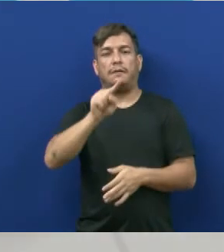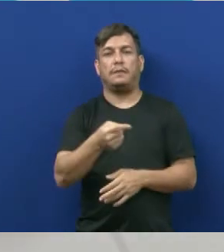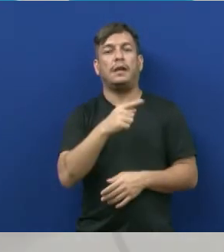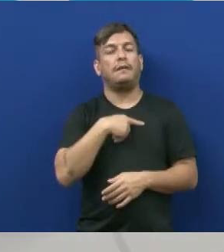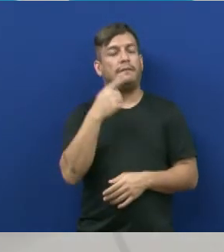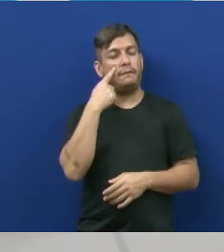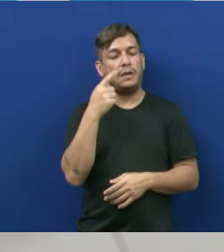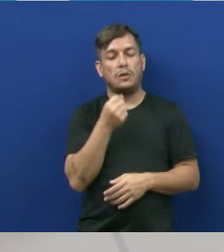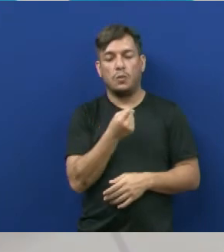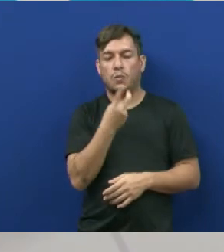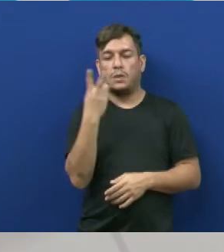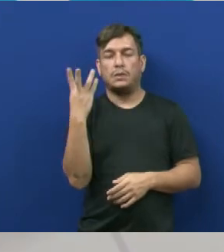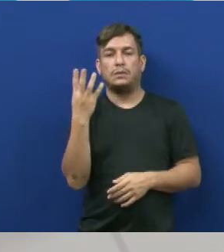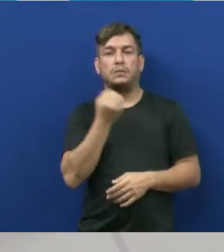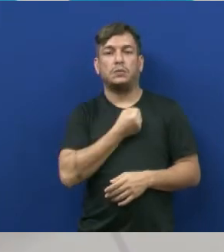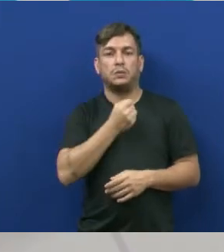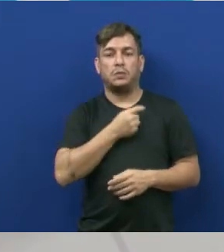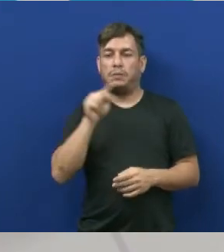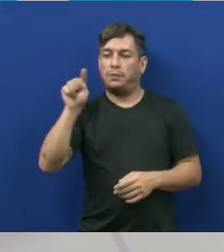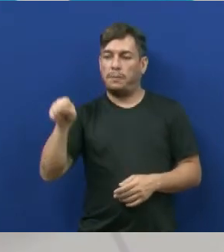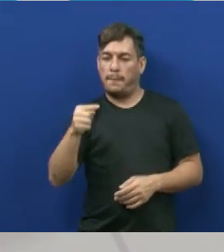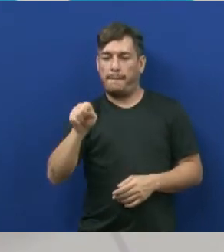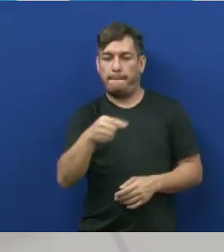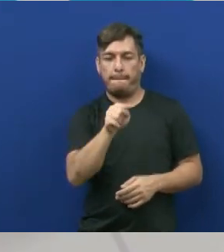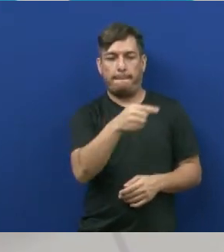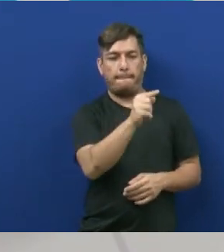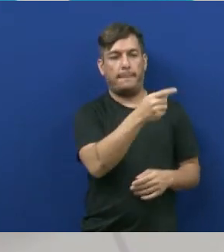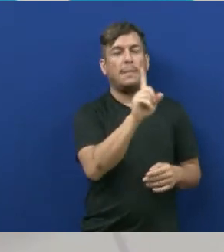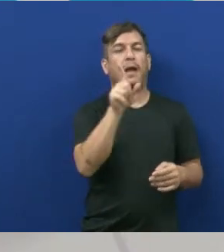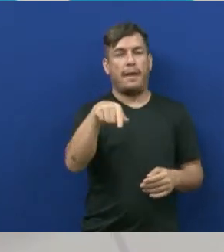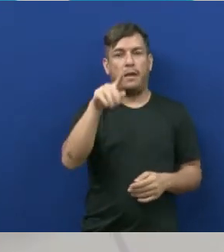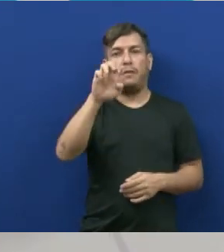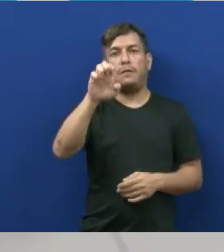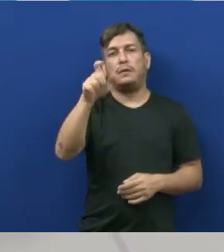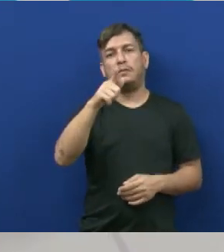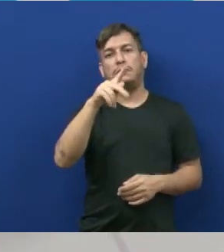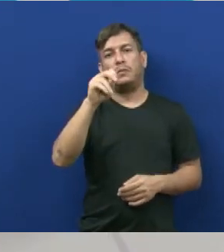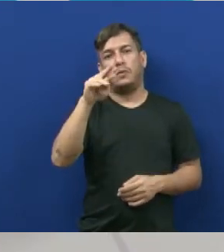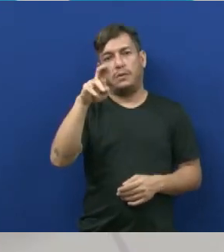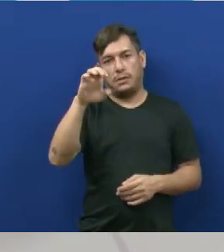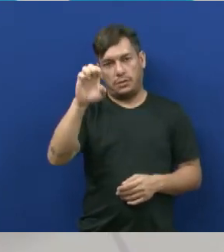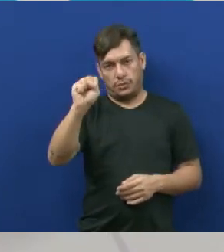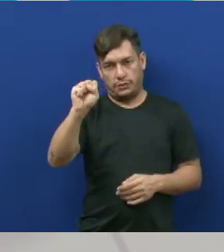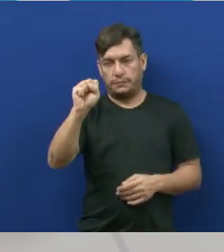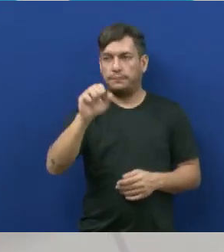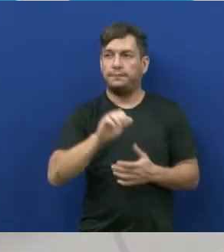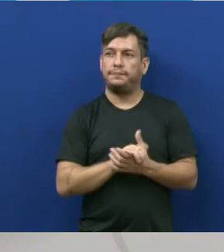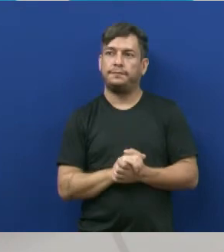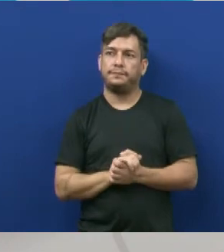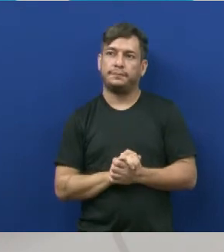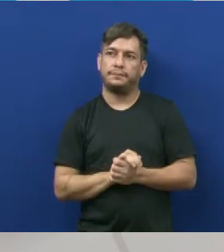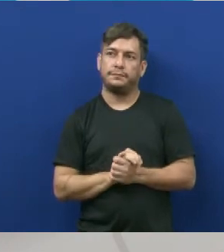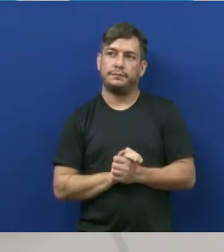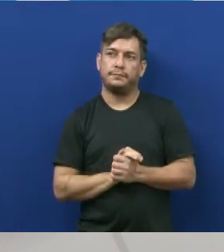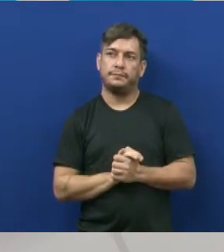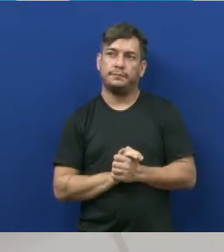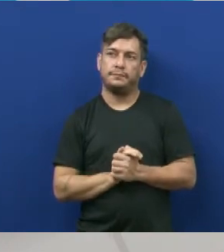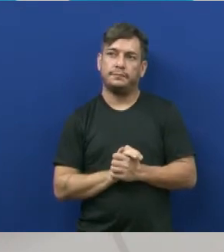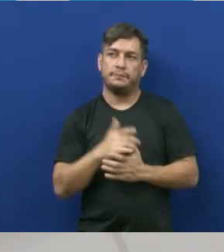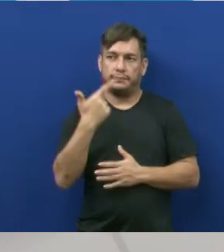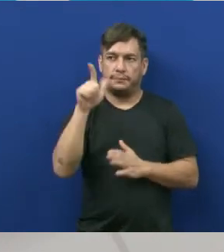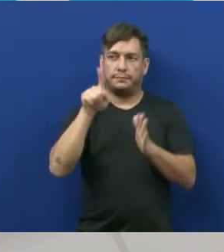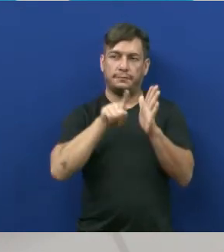quantas casas decimais a sua vírgula se deslocou e esse vai ser o seu expoente, tá ok? Outra pergunta,